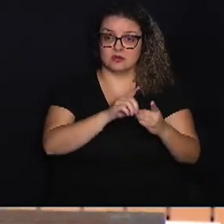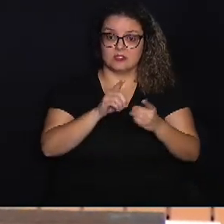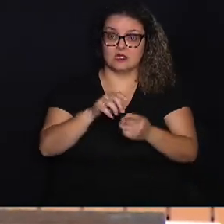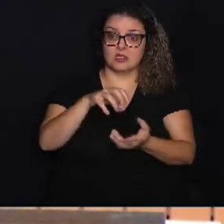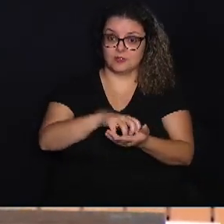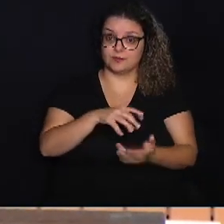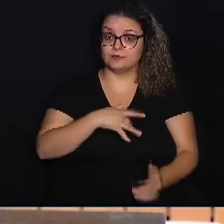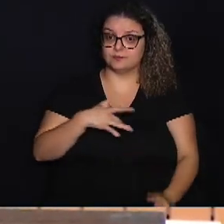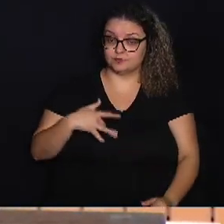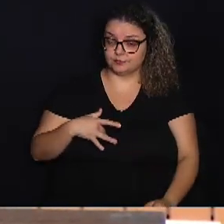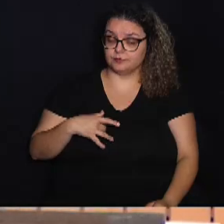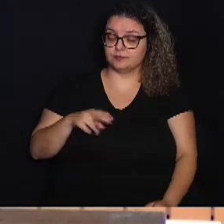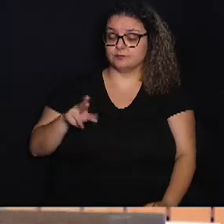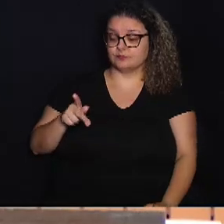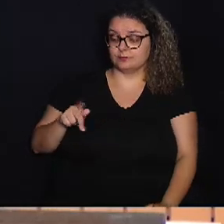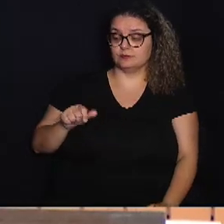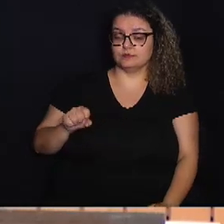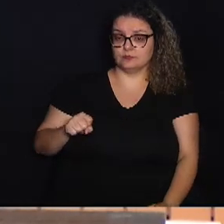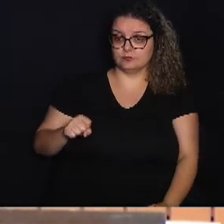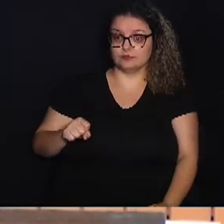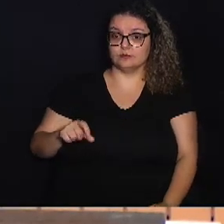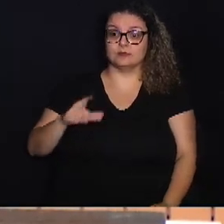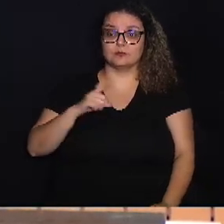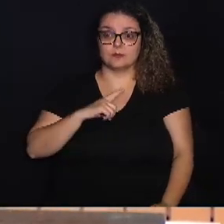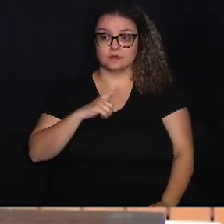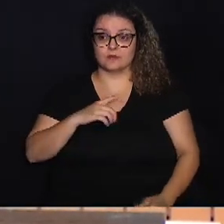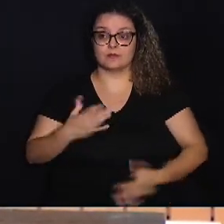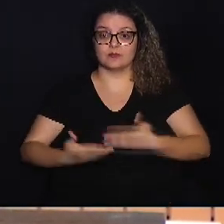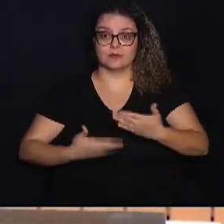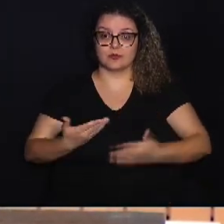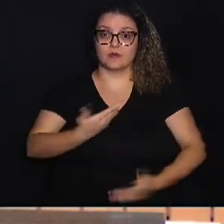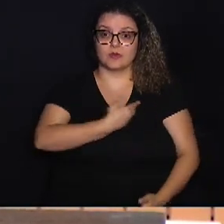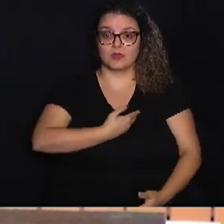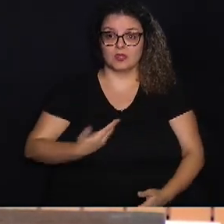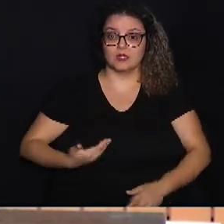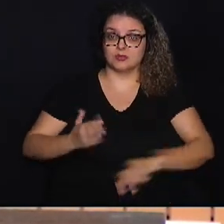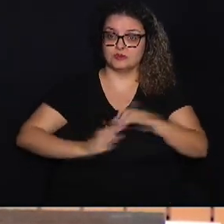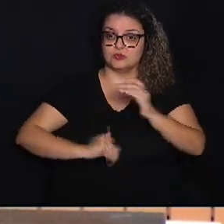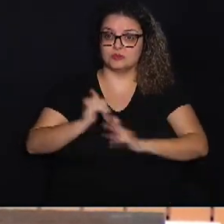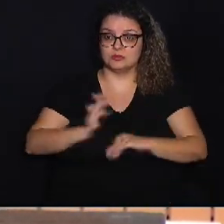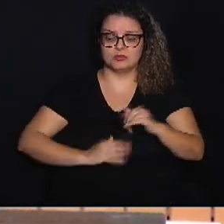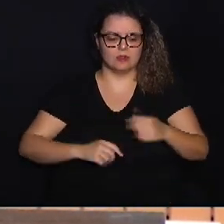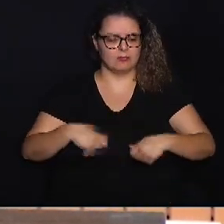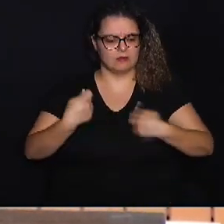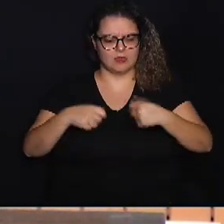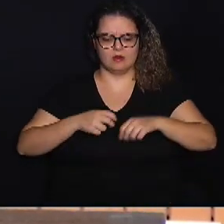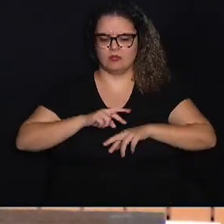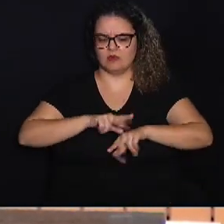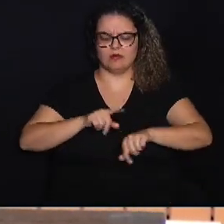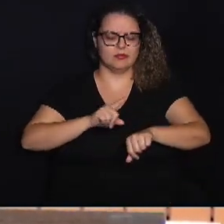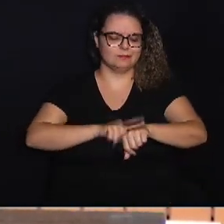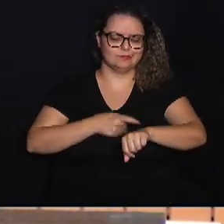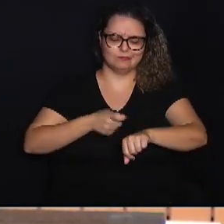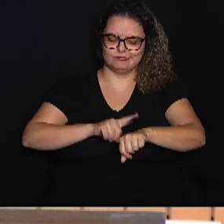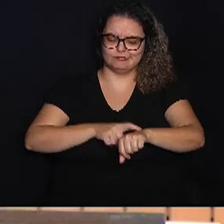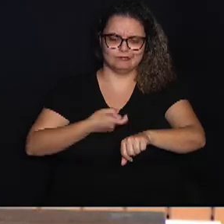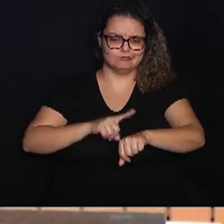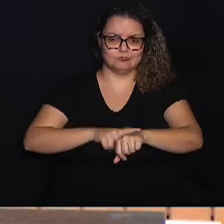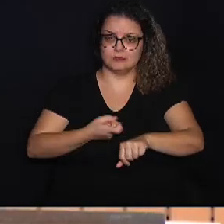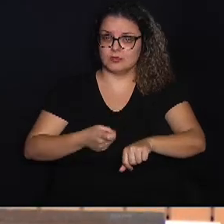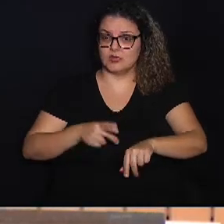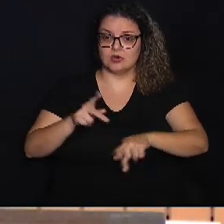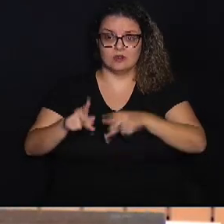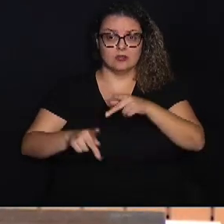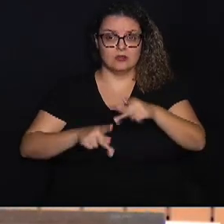de Saúde e nas upas né Aonde se tem ainda servidor direto precisa de muita hora extra senão a população